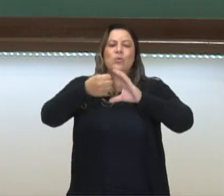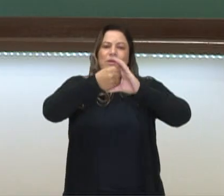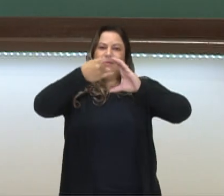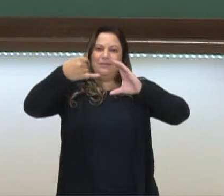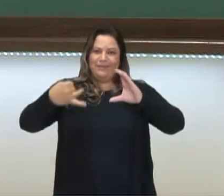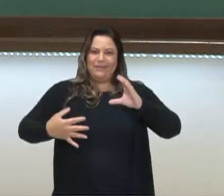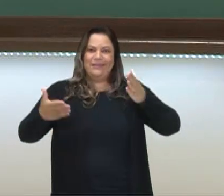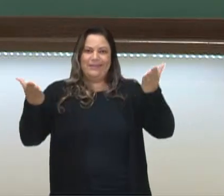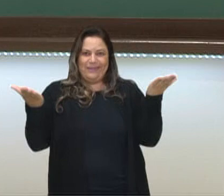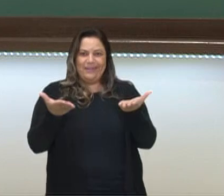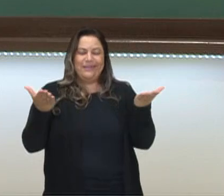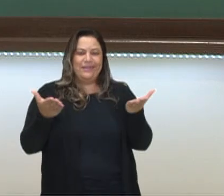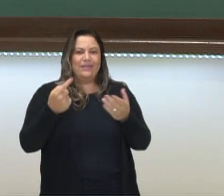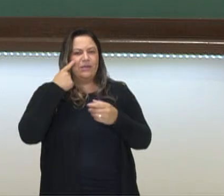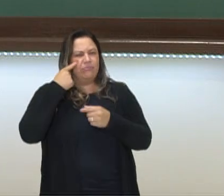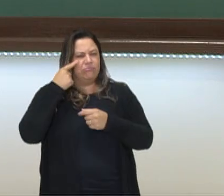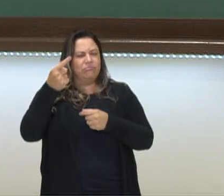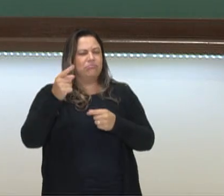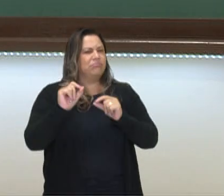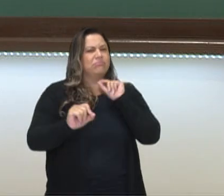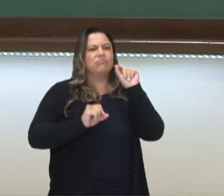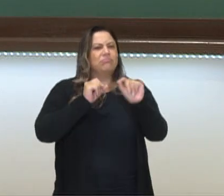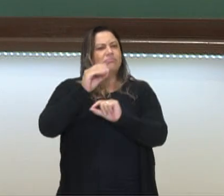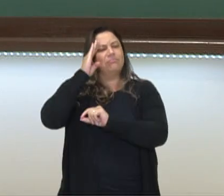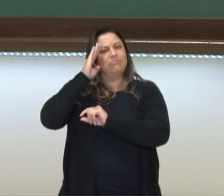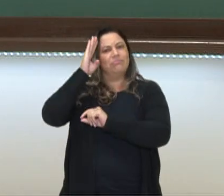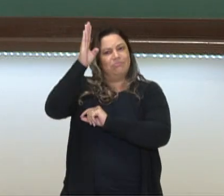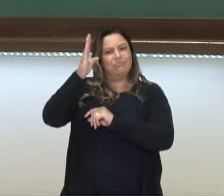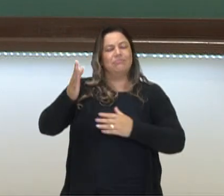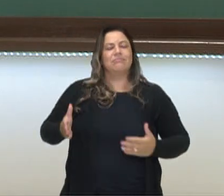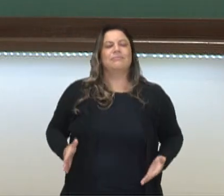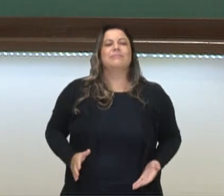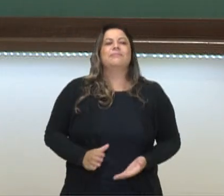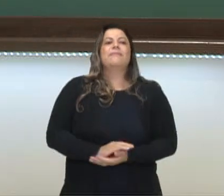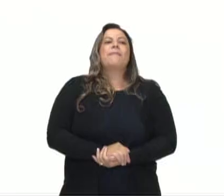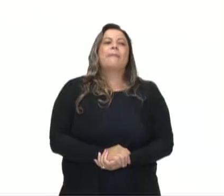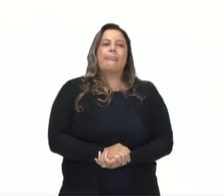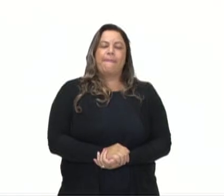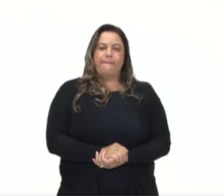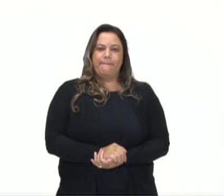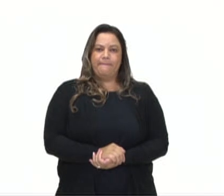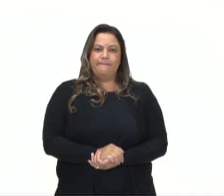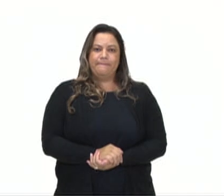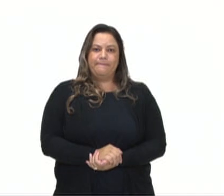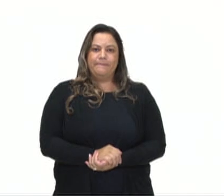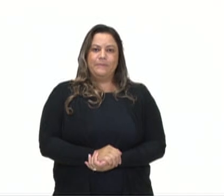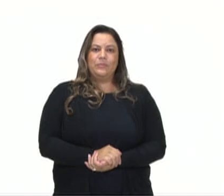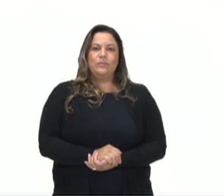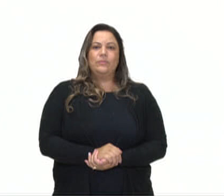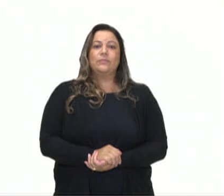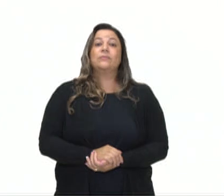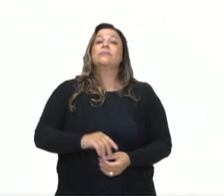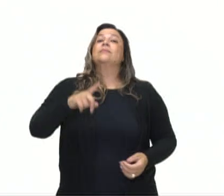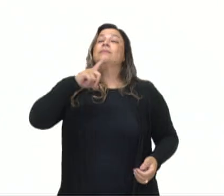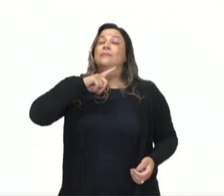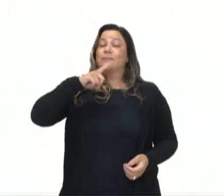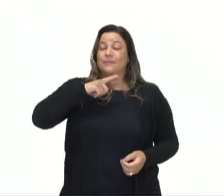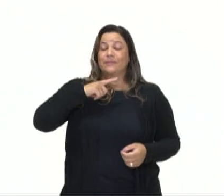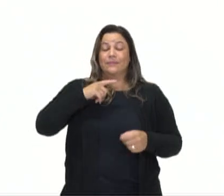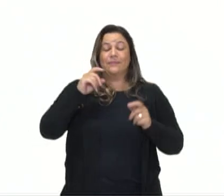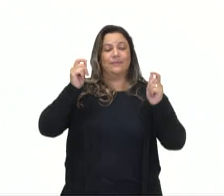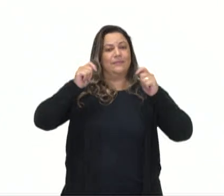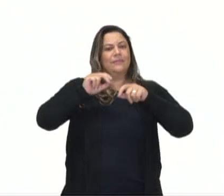um hotspot, acompanha quais são as condições que ele tem que reunir. Ele tem que abrigar pelo